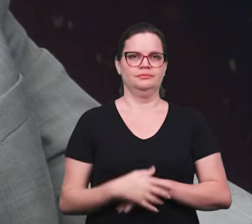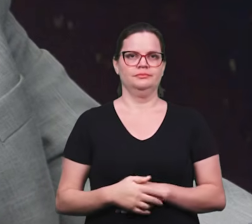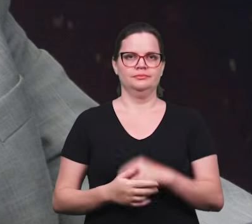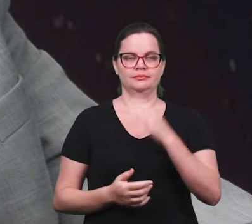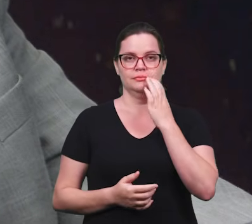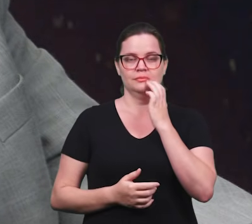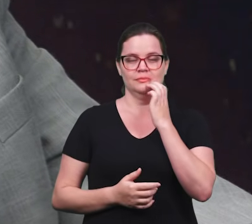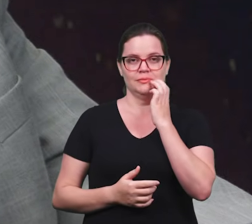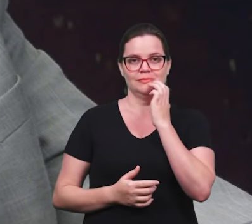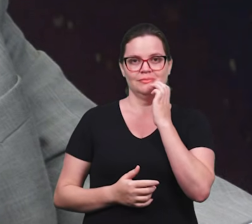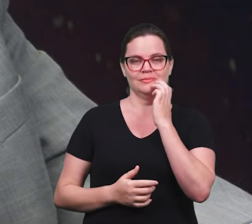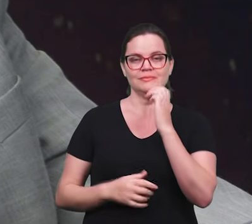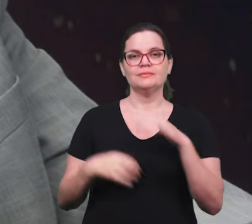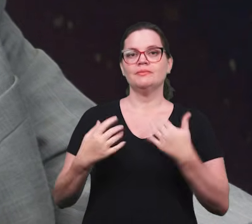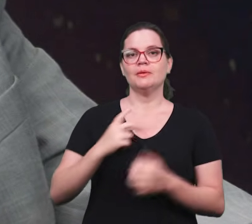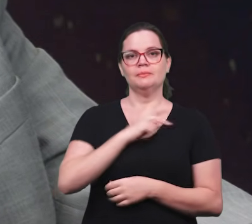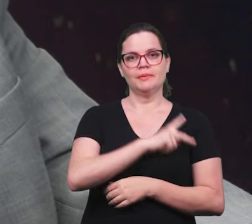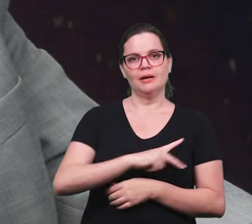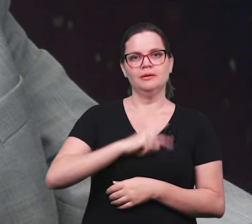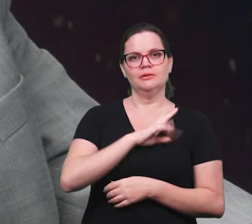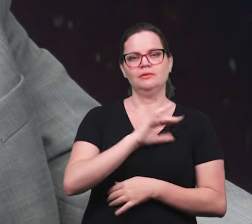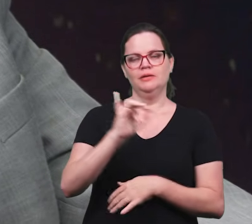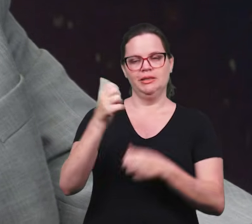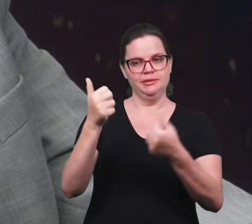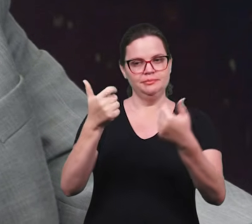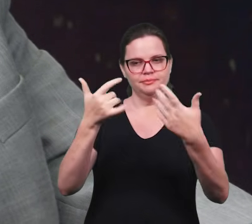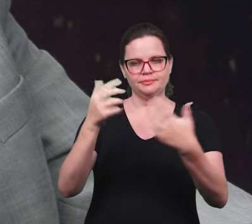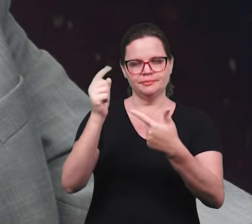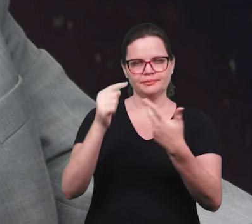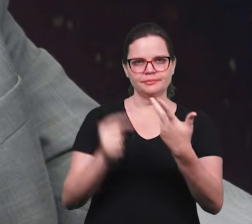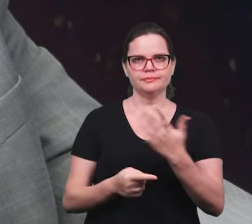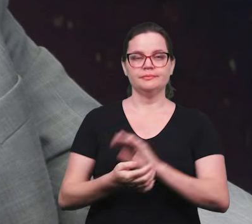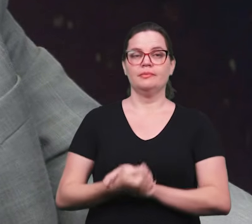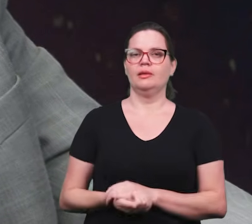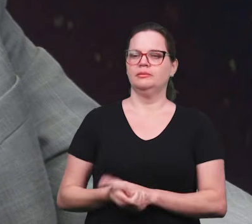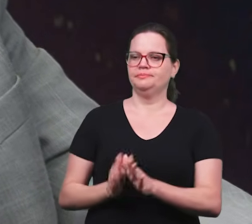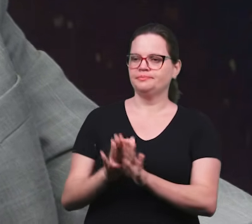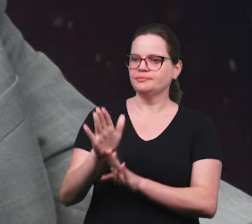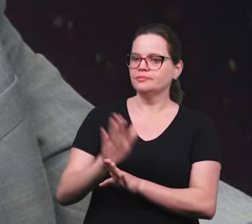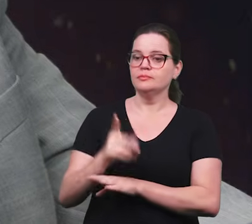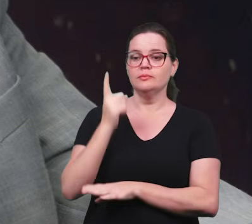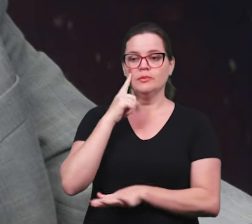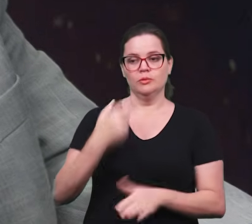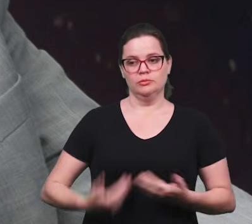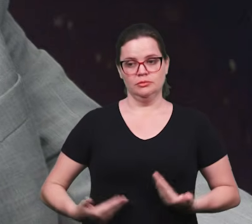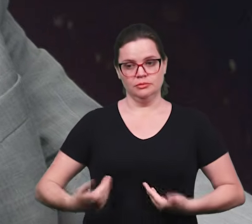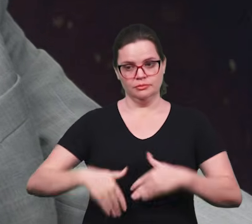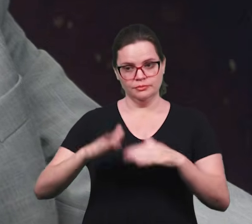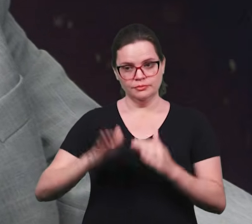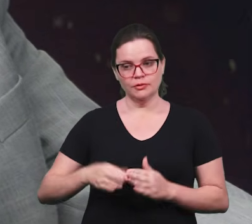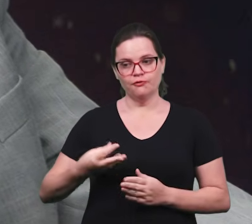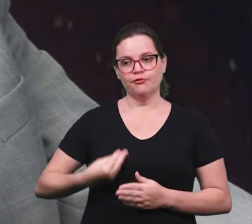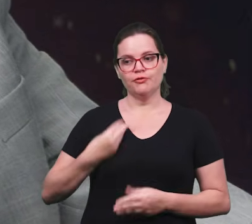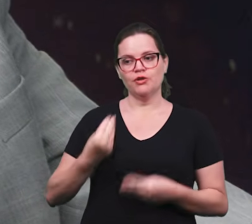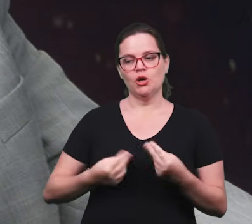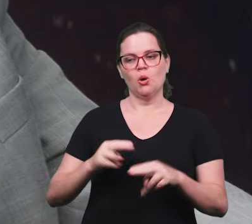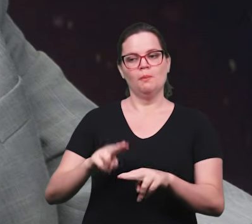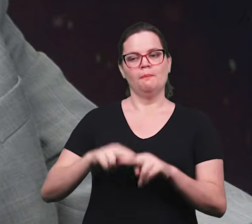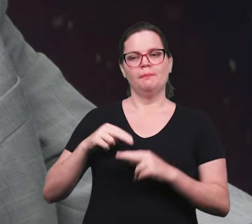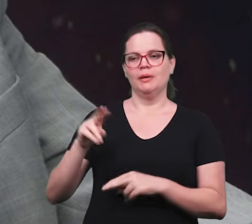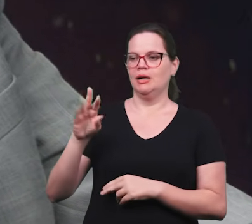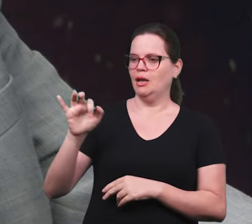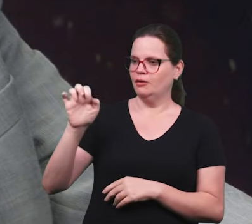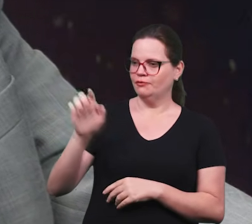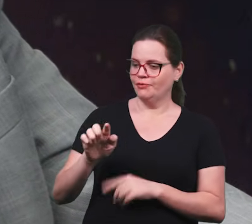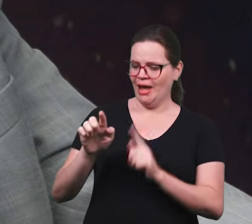Então, Paulo ele vai combater isso, Paulo vai falar assim, olha, ele vai falar que a fé, o justo viverá da fé, ele vai falar que a fé produz